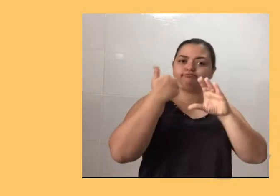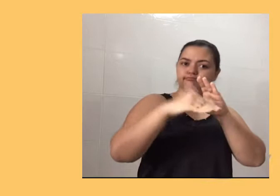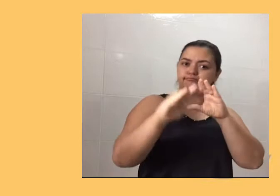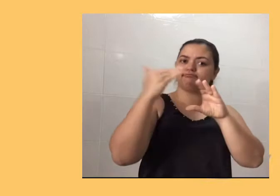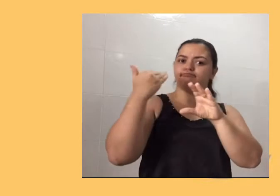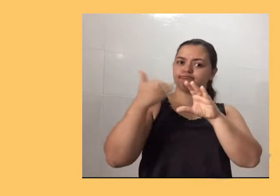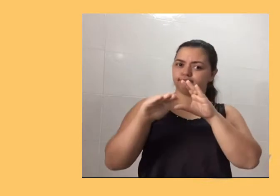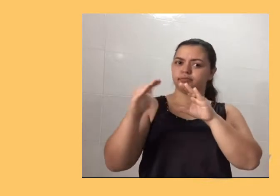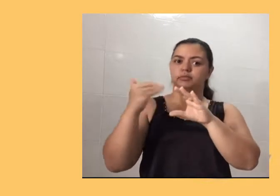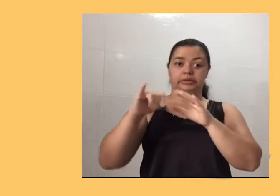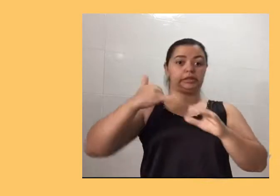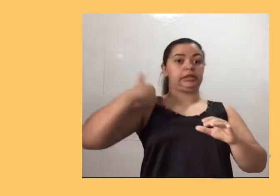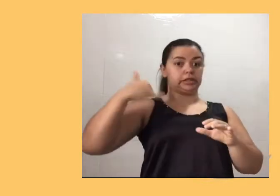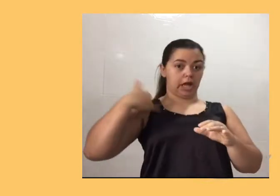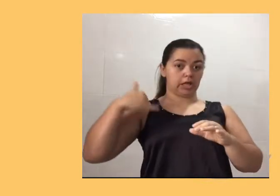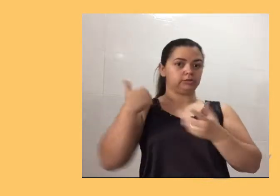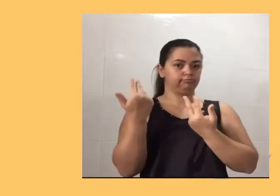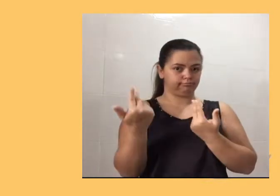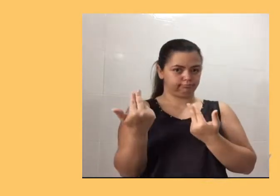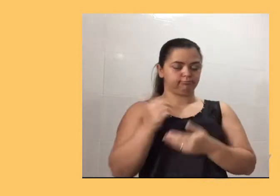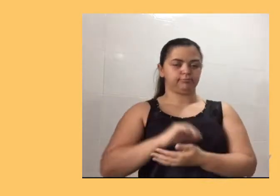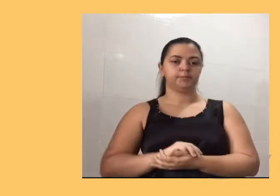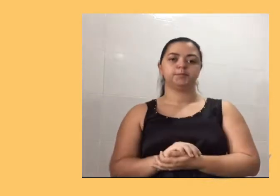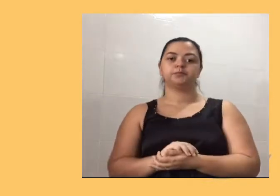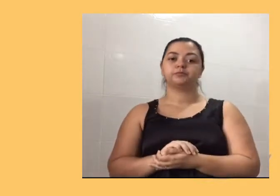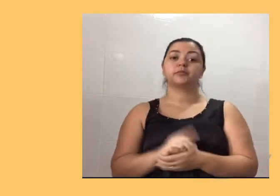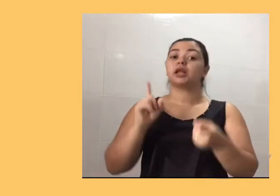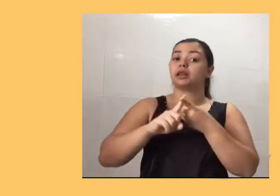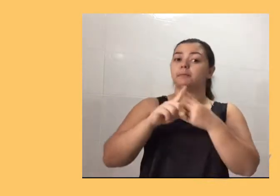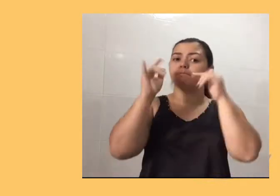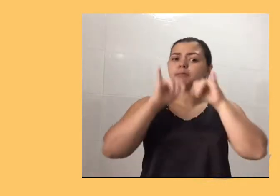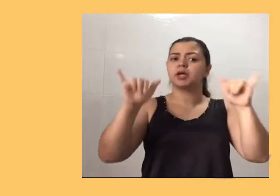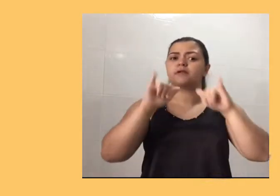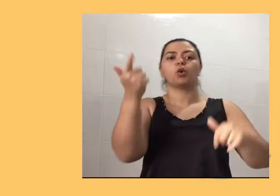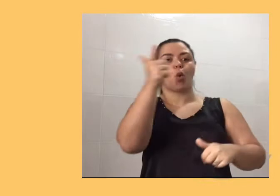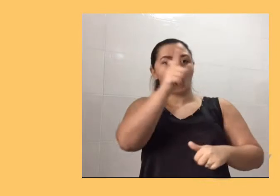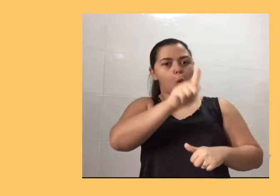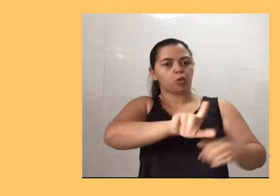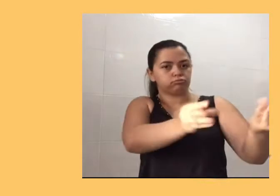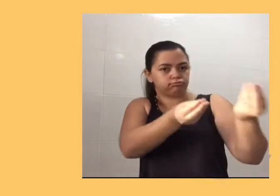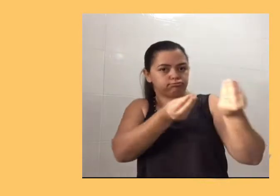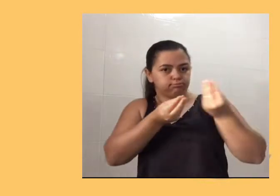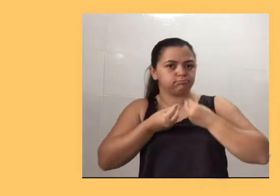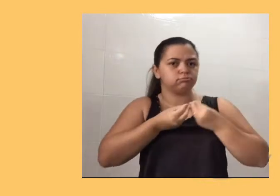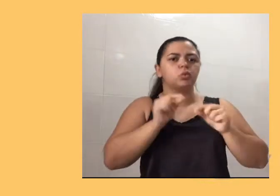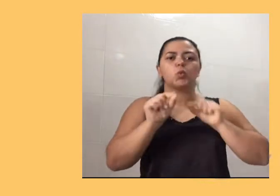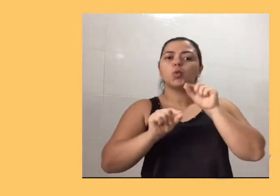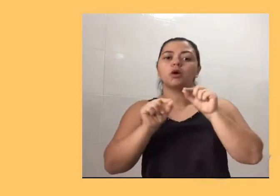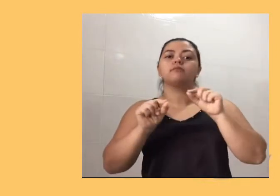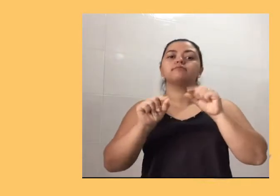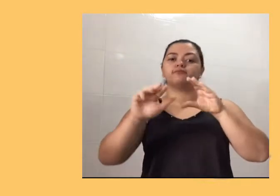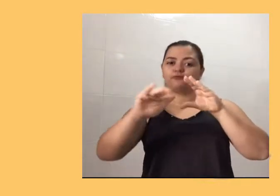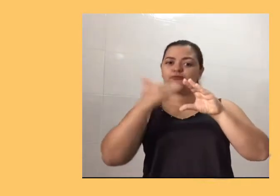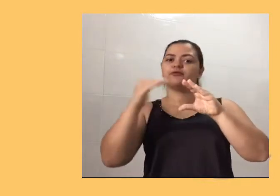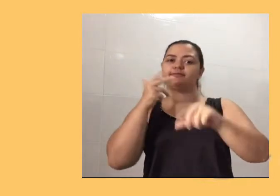cada faixa etária, certo? Além disso, também quero avisar que a gente continua recebendo os vídeos com